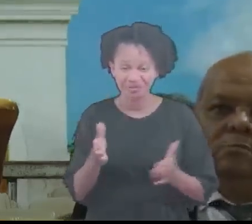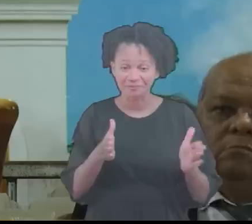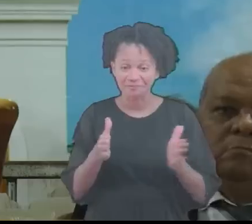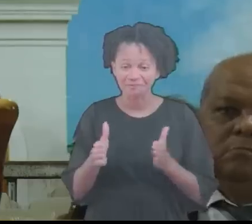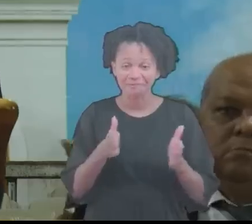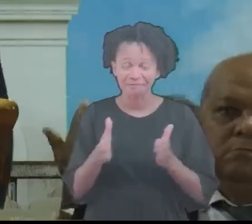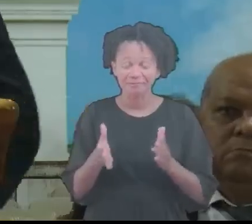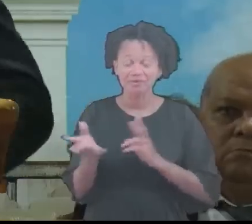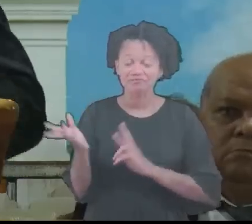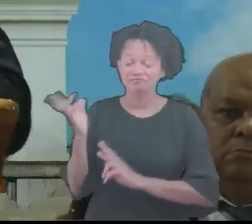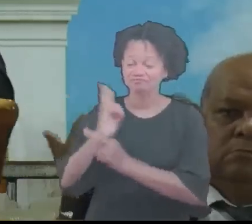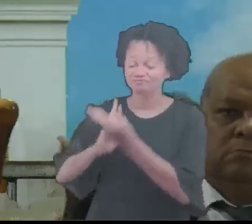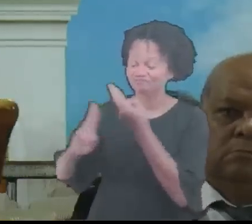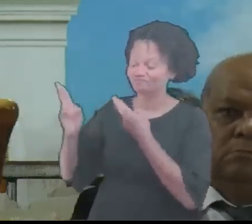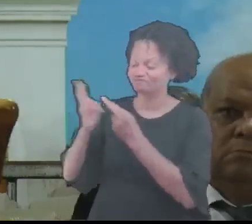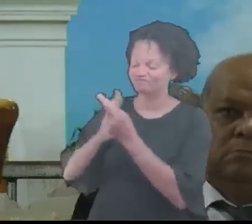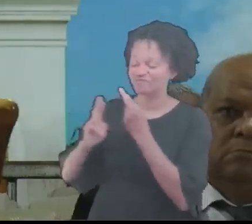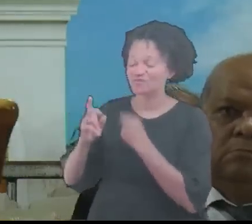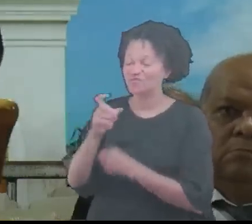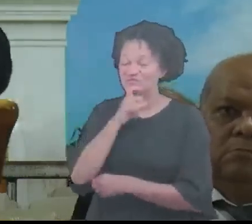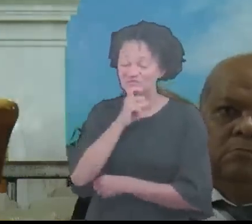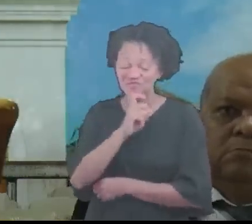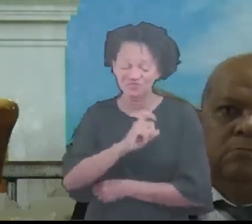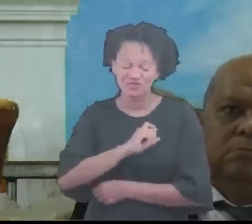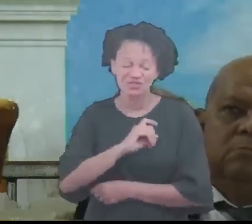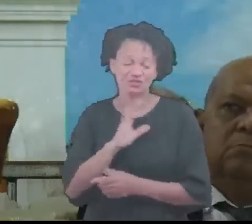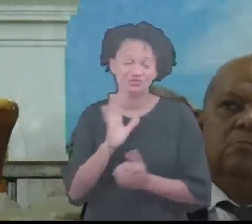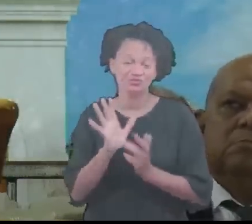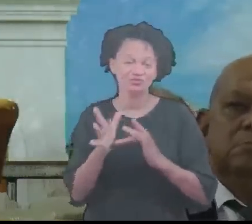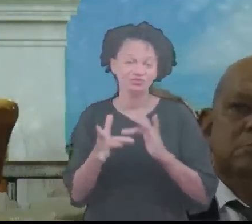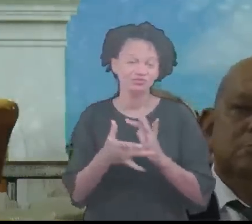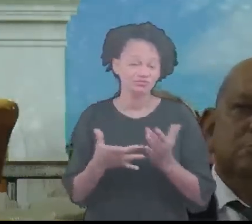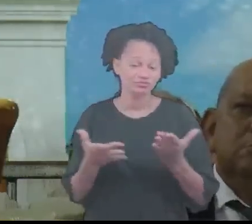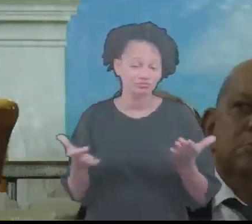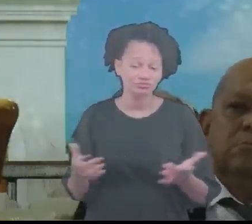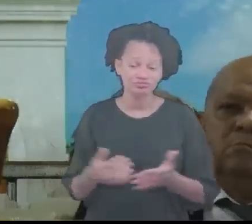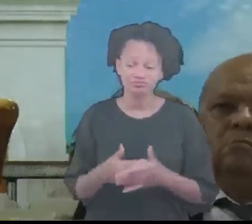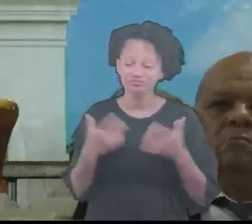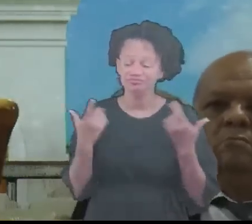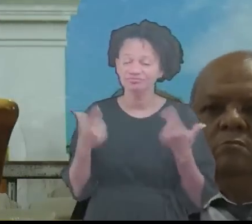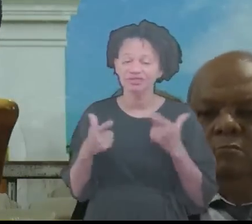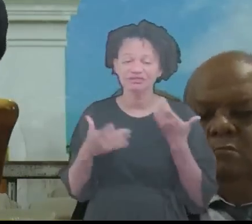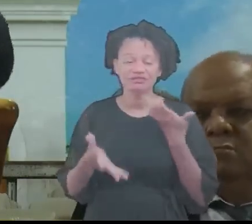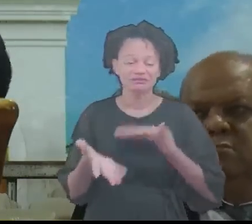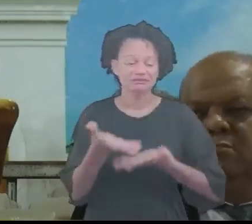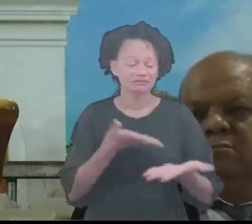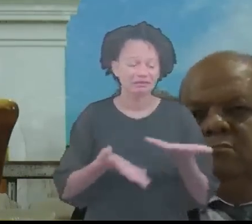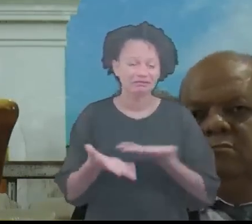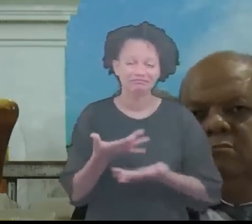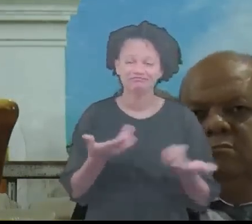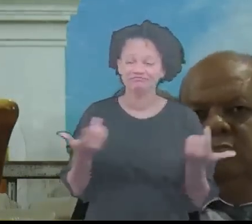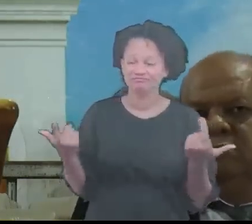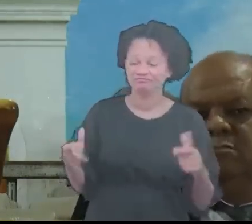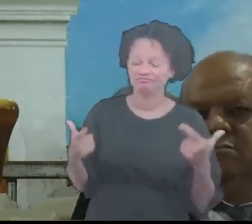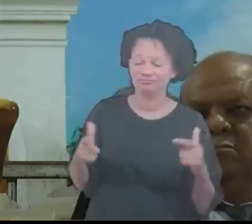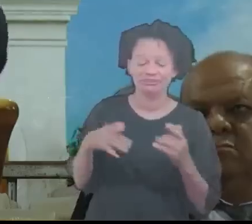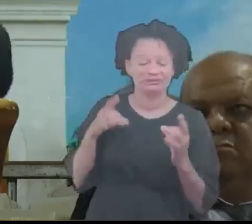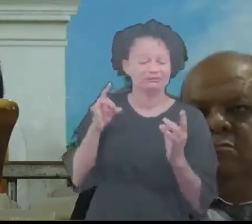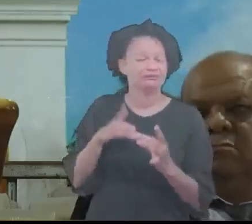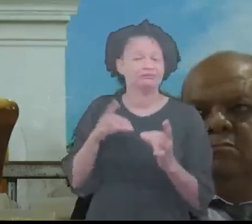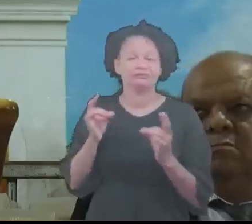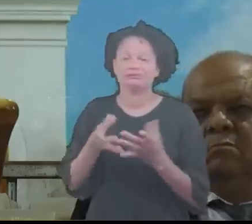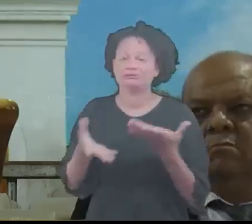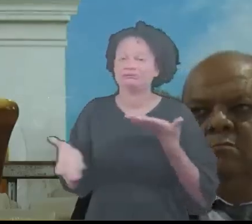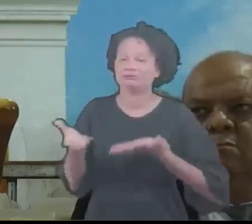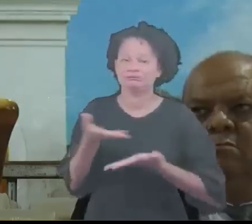de relacionamento frio com Jesus. Não há aquela interação, não há aquele feedback, não